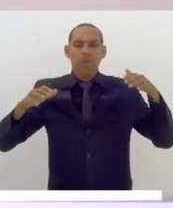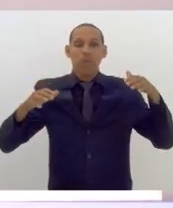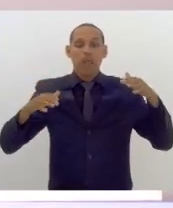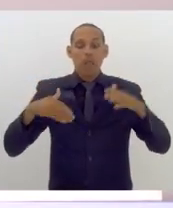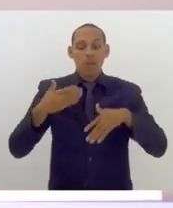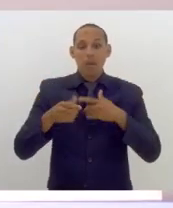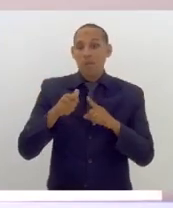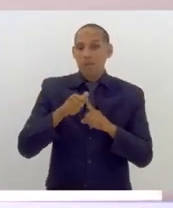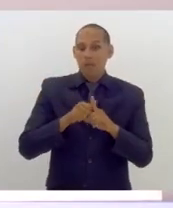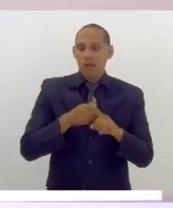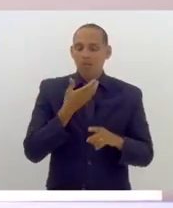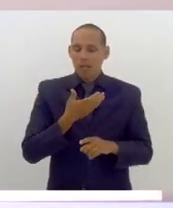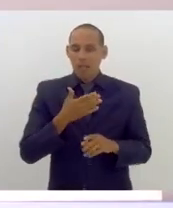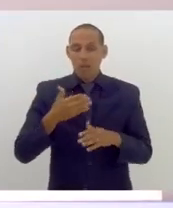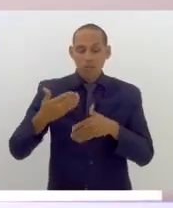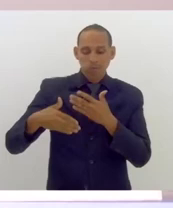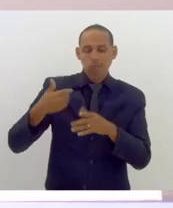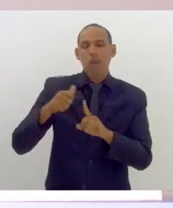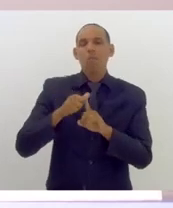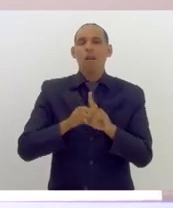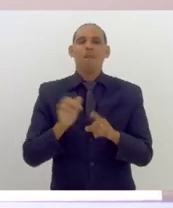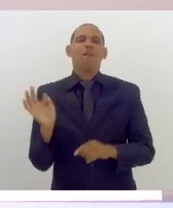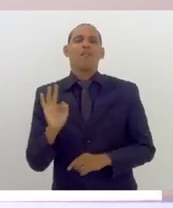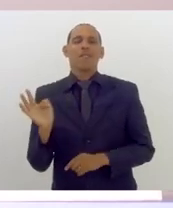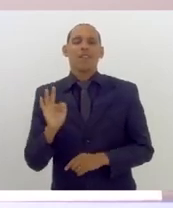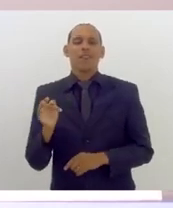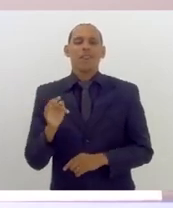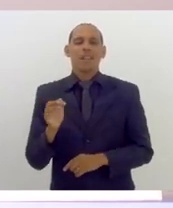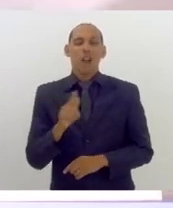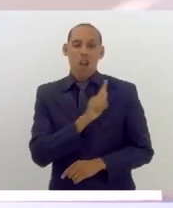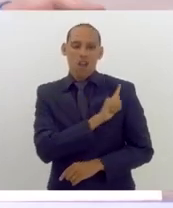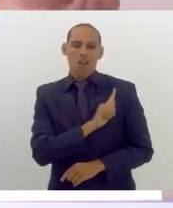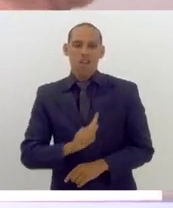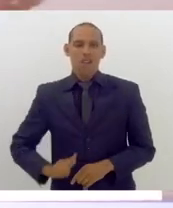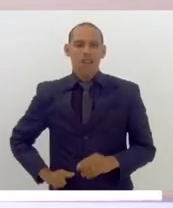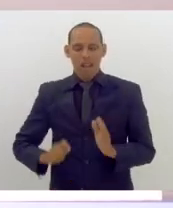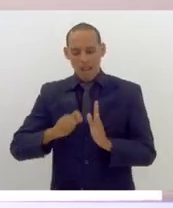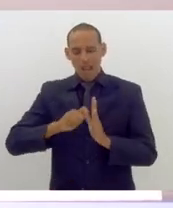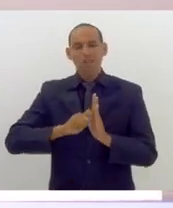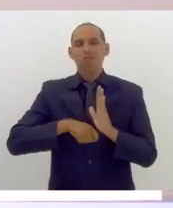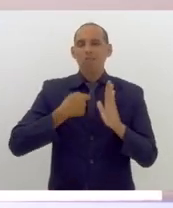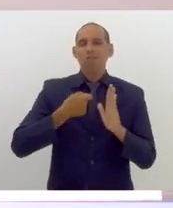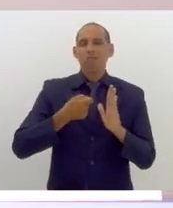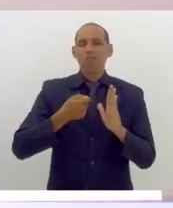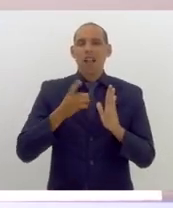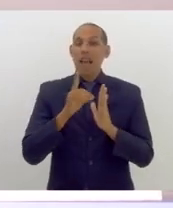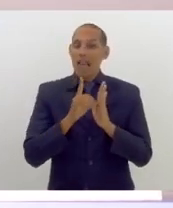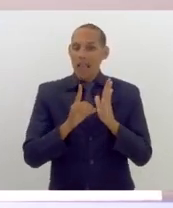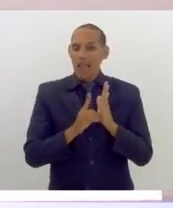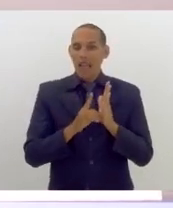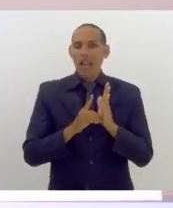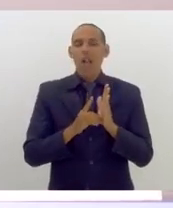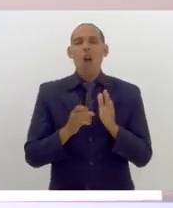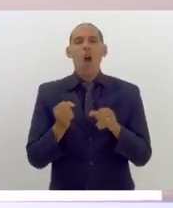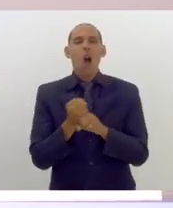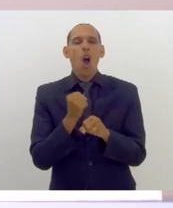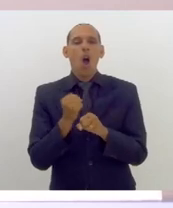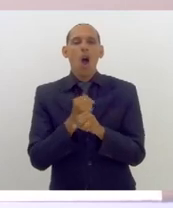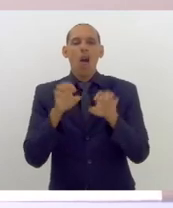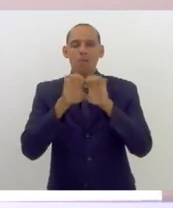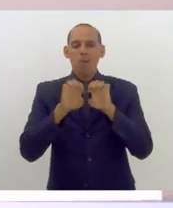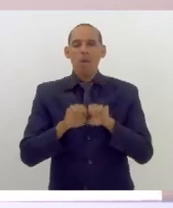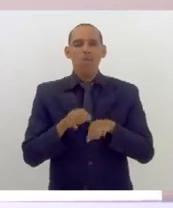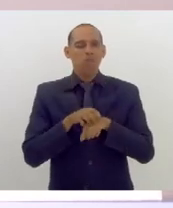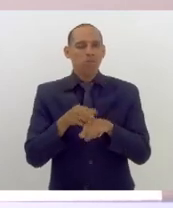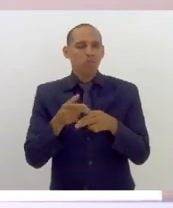em dezembro chegou em fevereiro o governador assina o decreto declarando as obras de infraestrutura do empreendimento